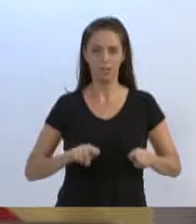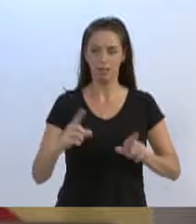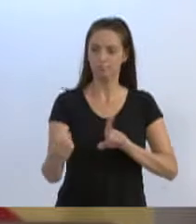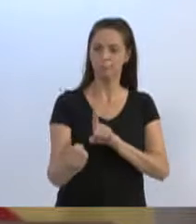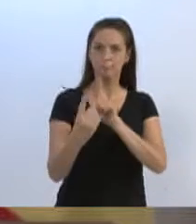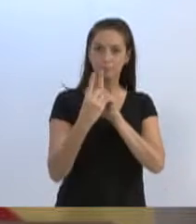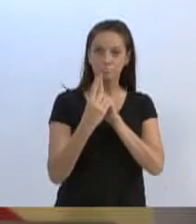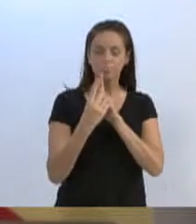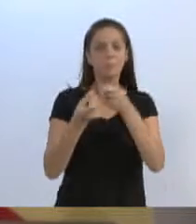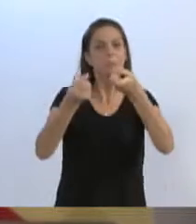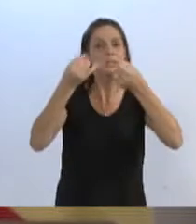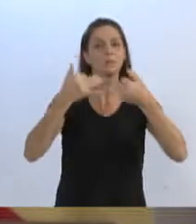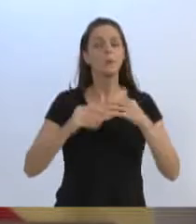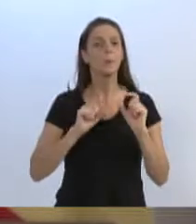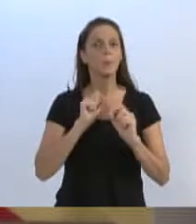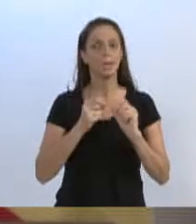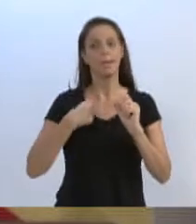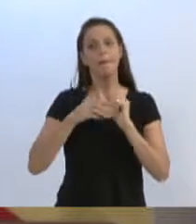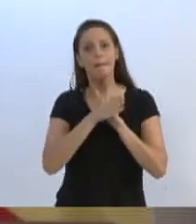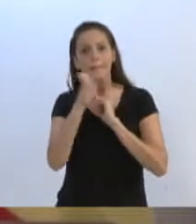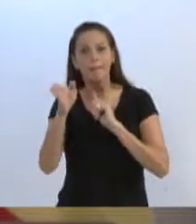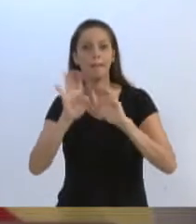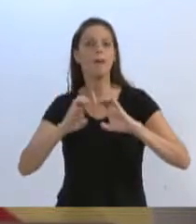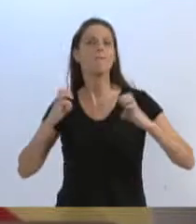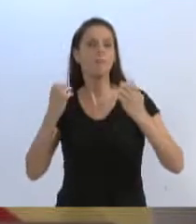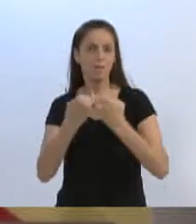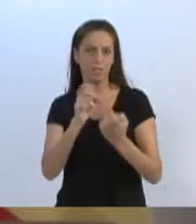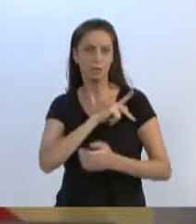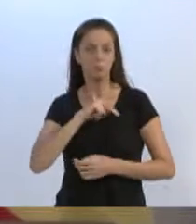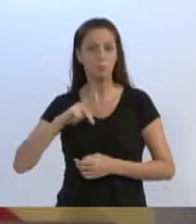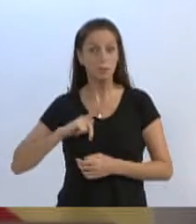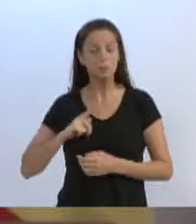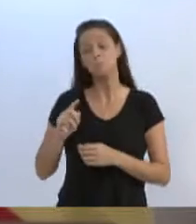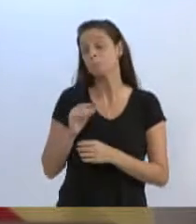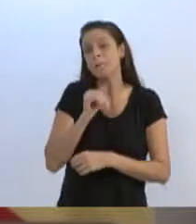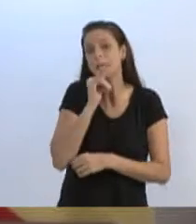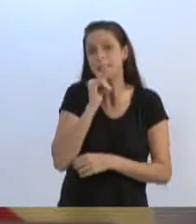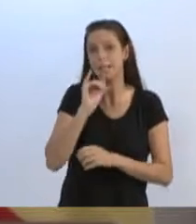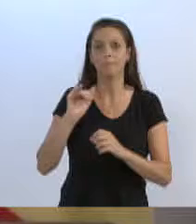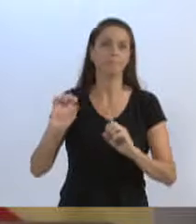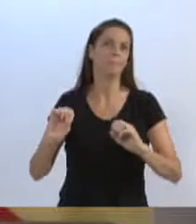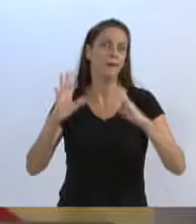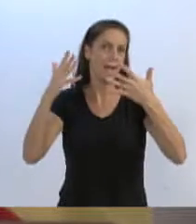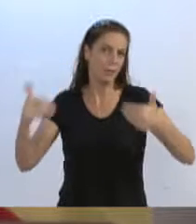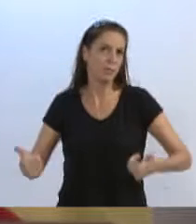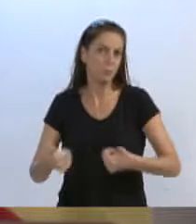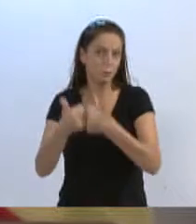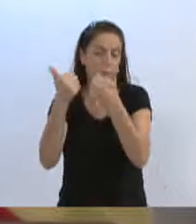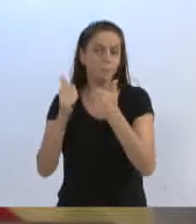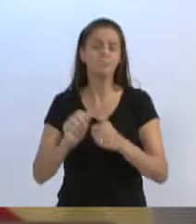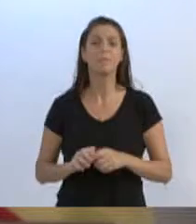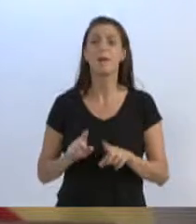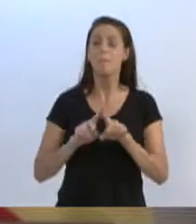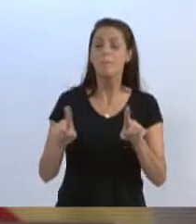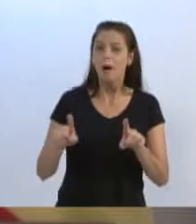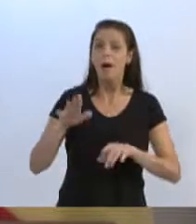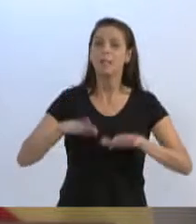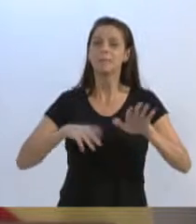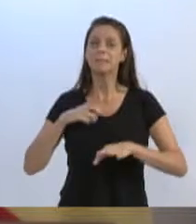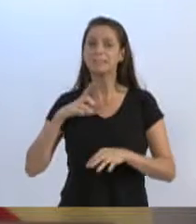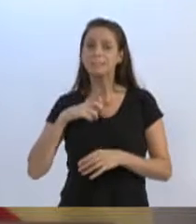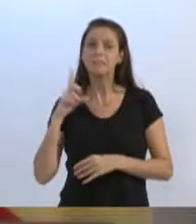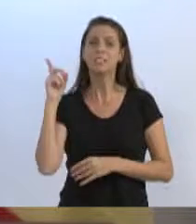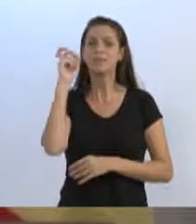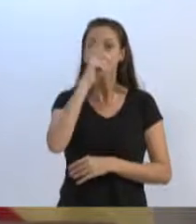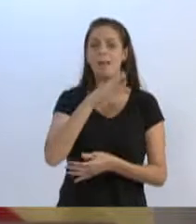para alguns eventos públicos, por exemplo, para uma Oktoberfest, e diziam que por conta de algumas dificuldades aí